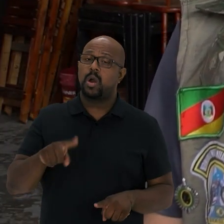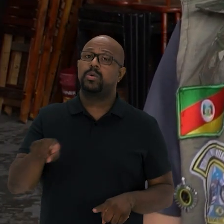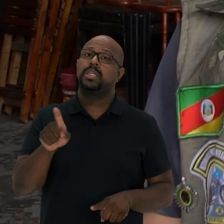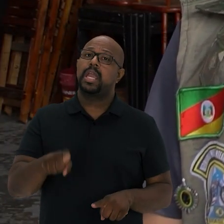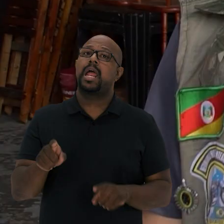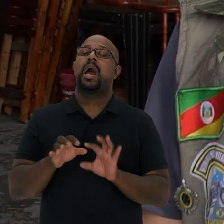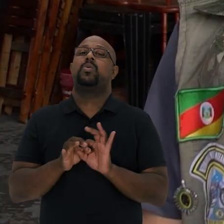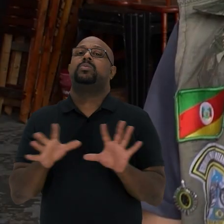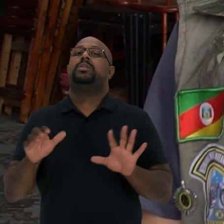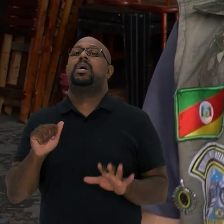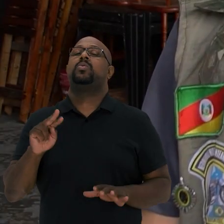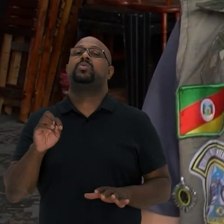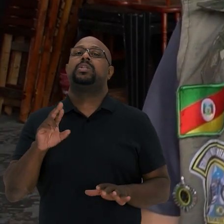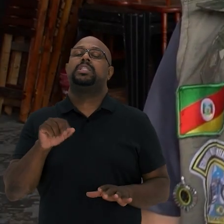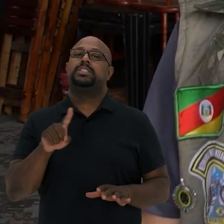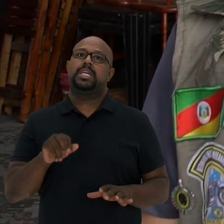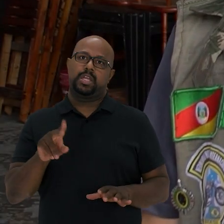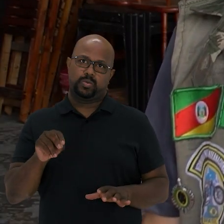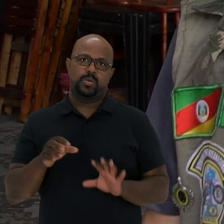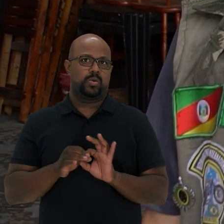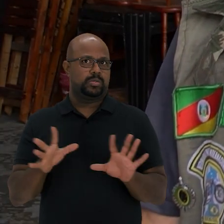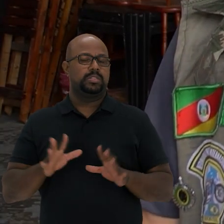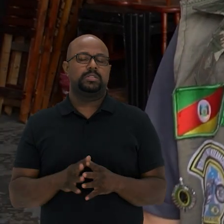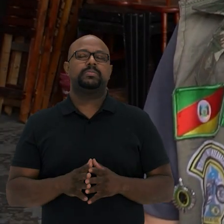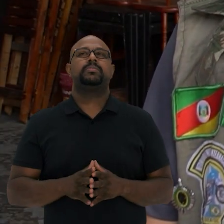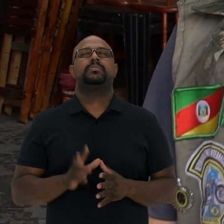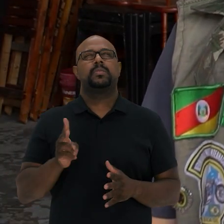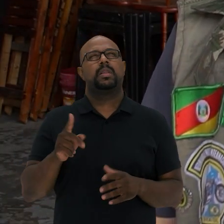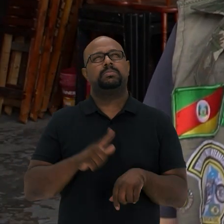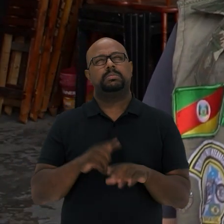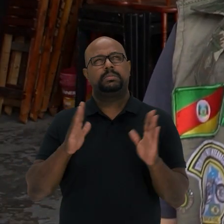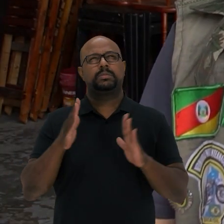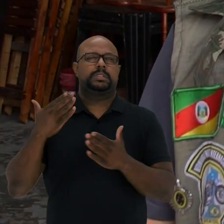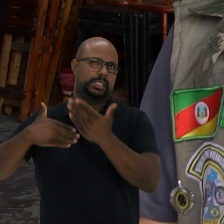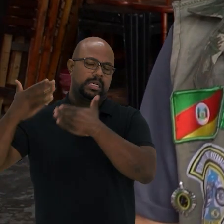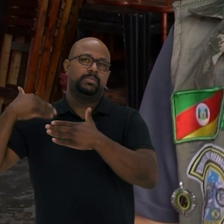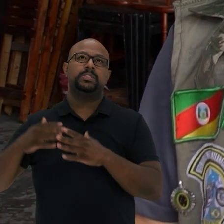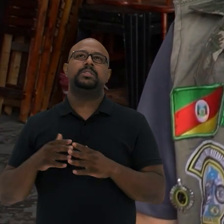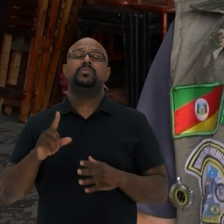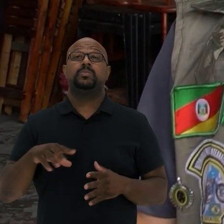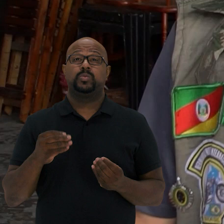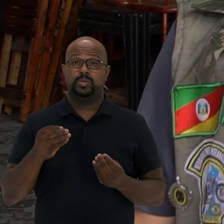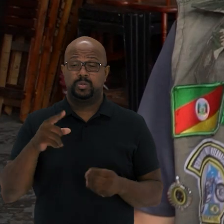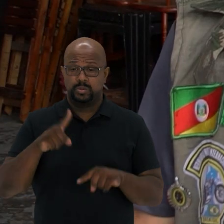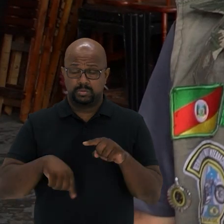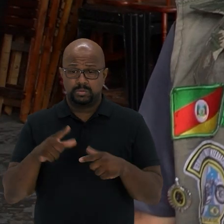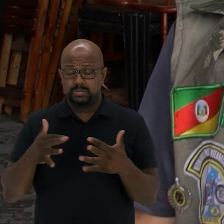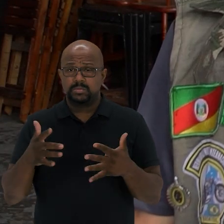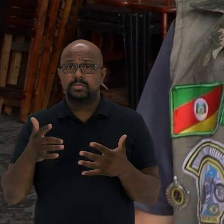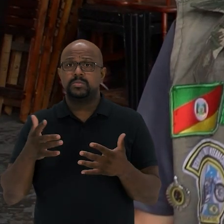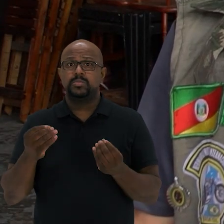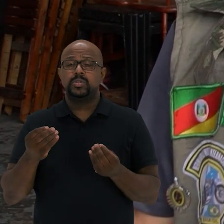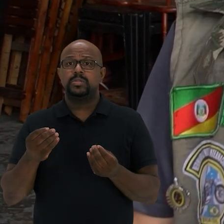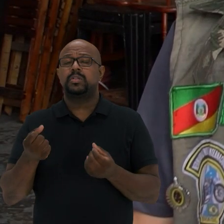somente o que era autorizado, né? Tanto é que, em determinado tempo, em outras épocas, né, ficou muito